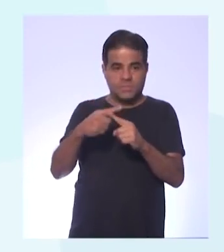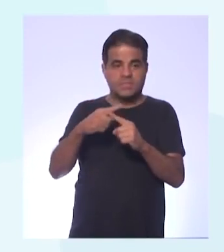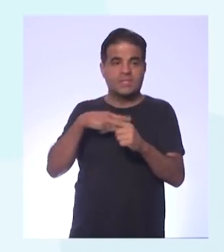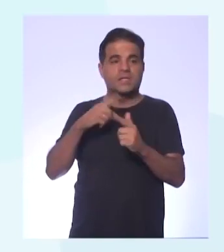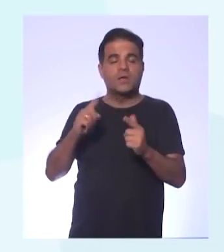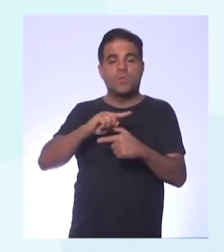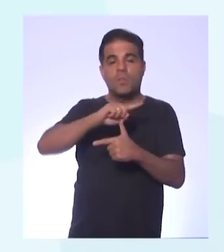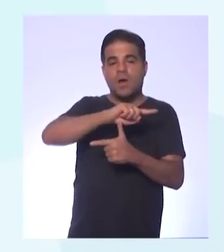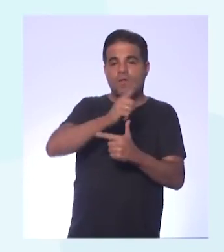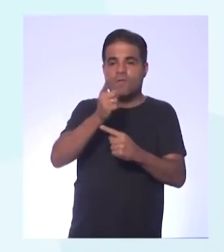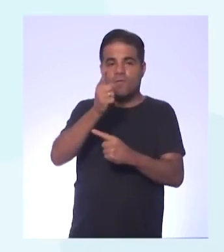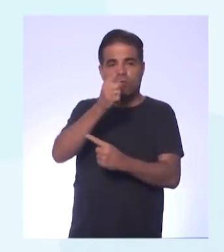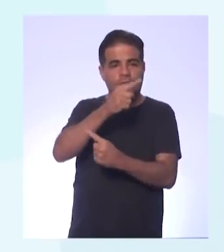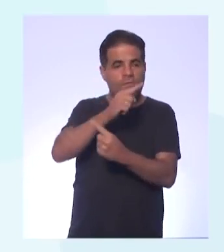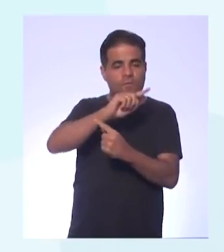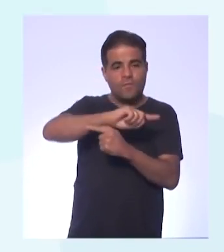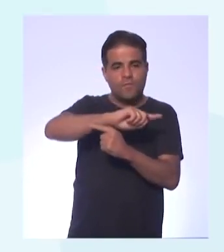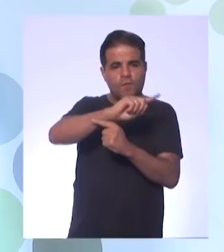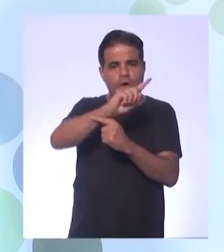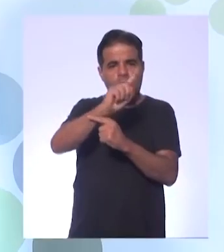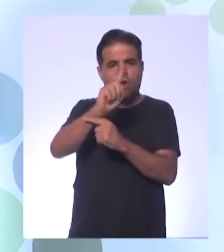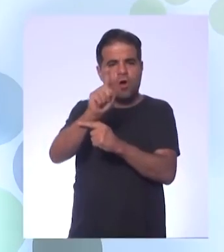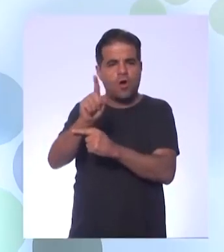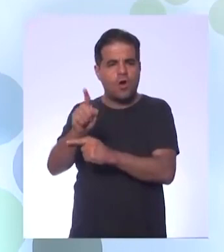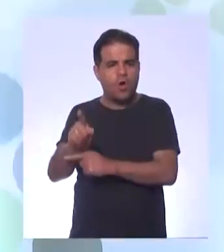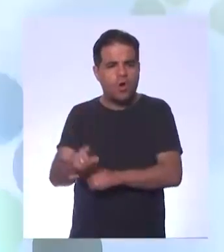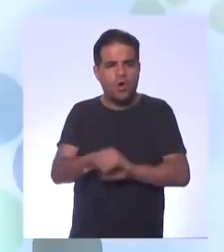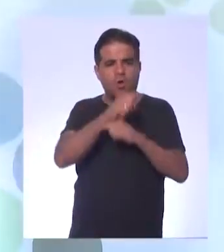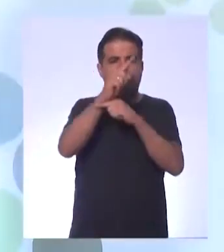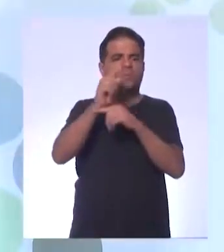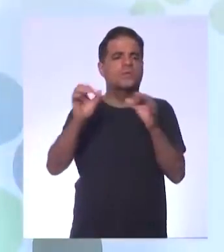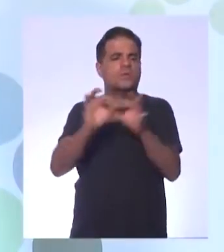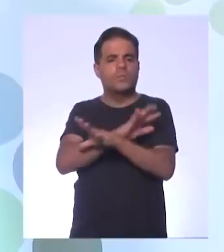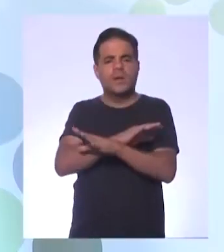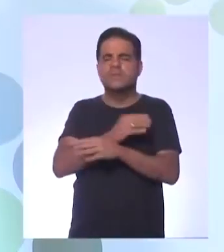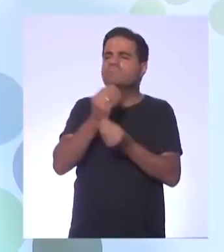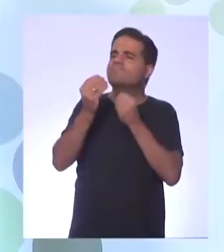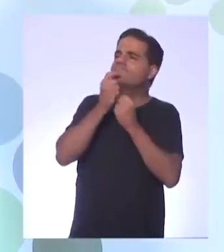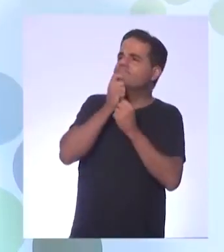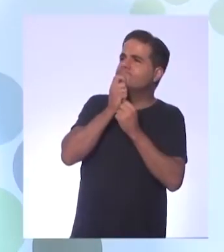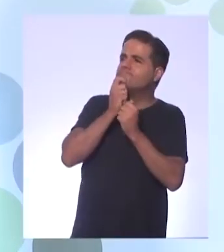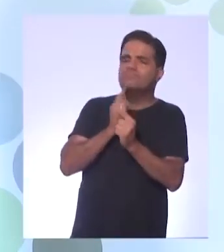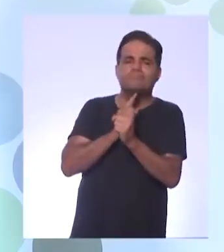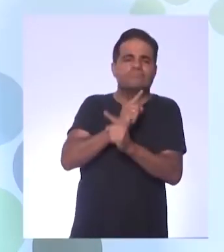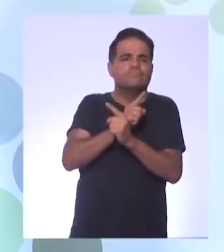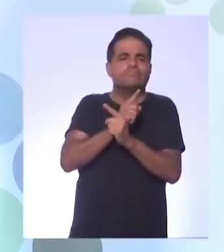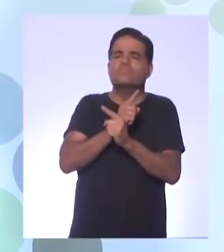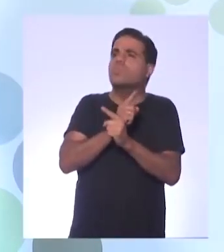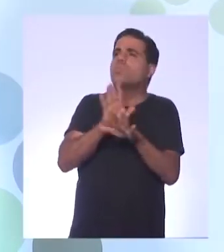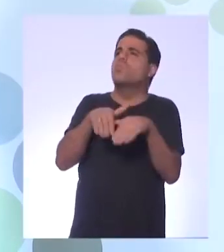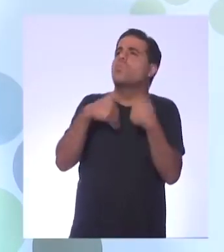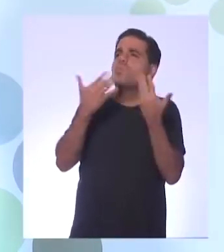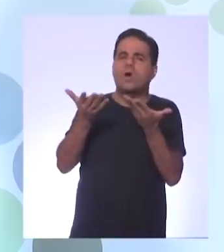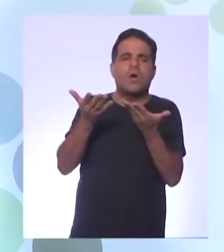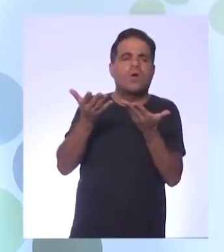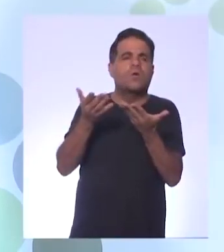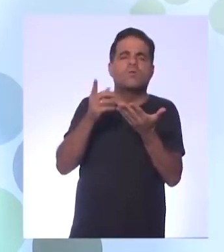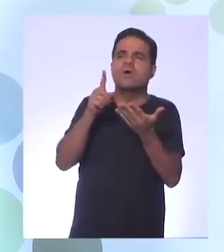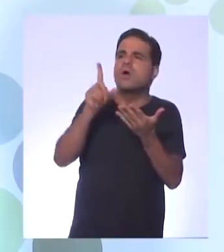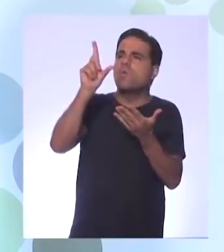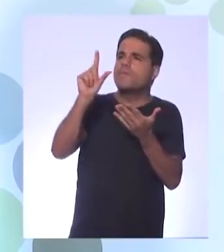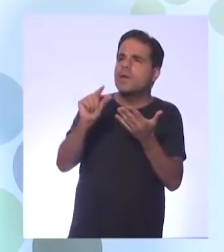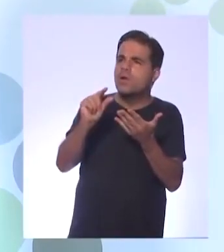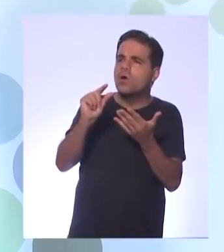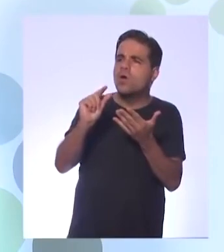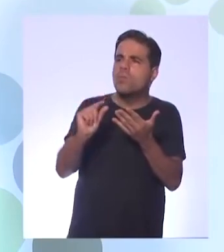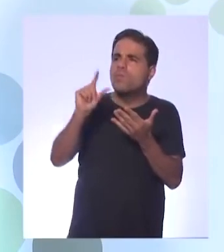volta completa, certo? Então, a gente vai ter que pensar como que a gente vai fazer para descobrir que ângulo que é esse o menor e que ângulo que é